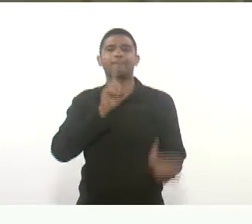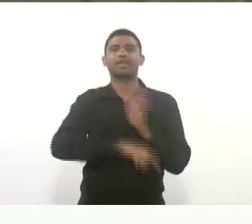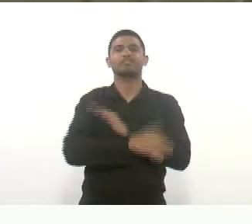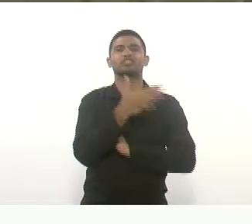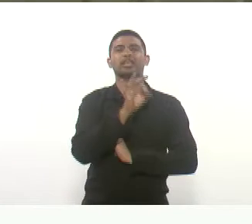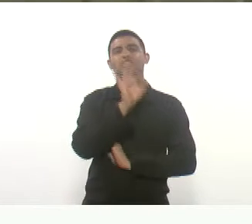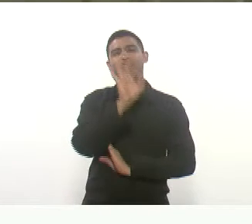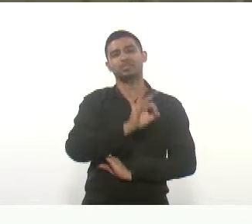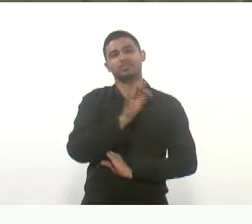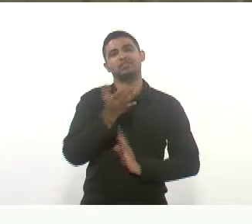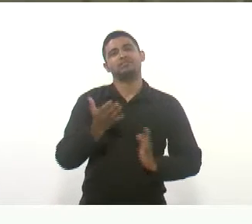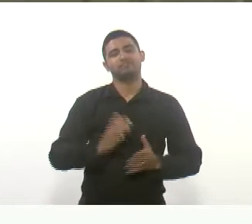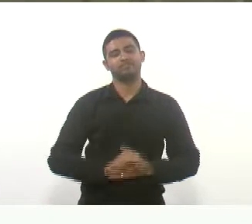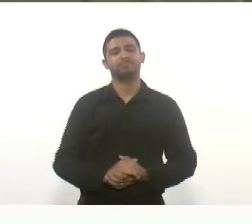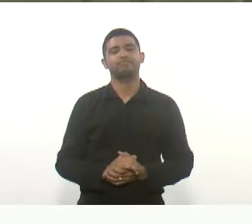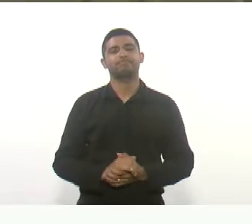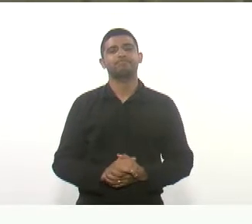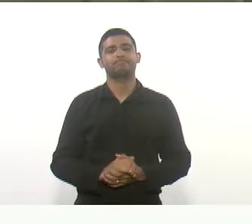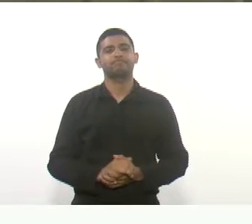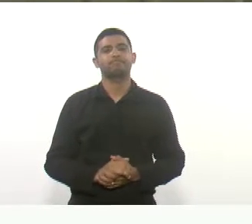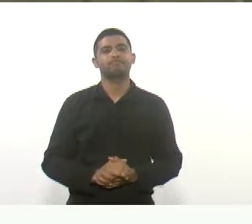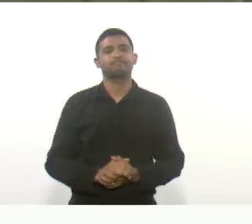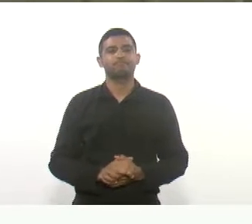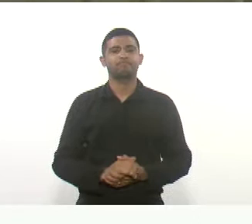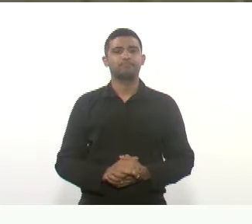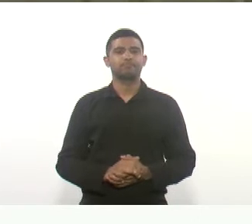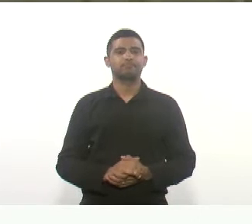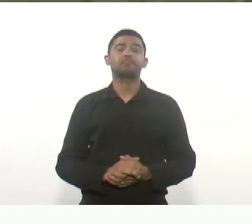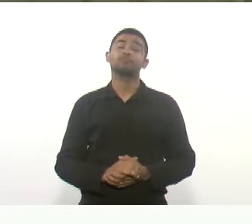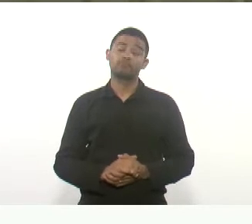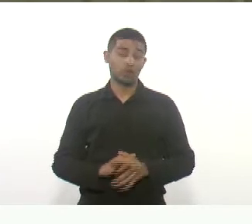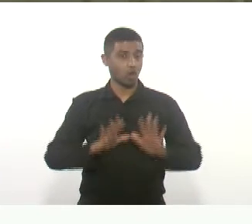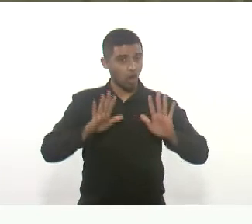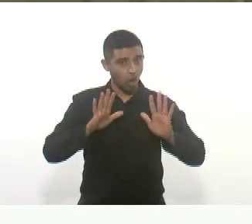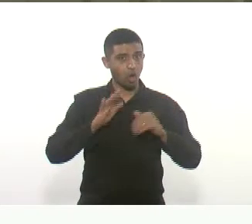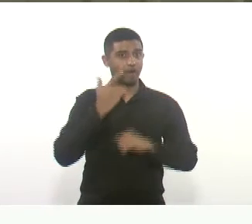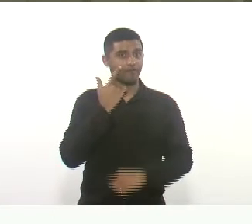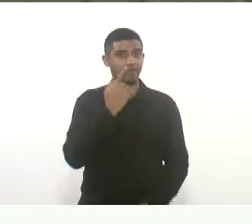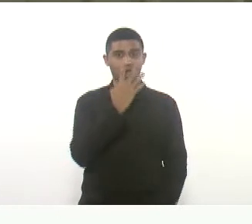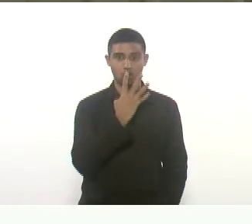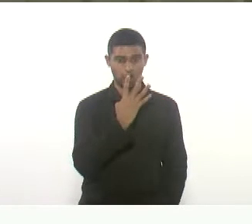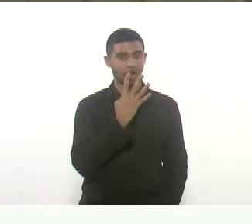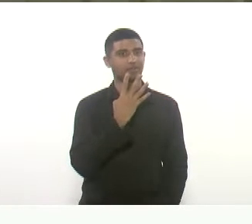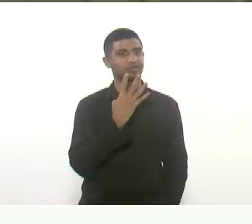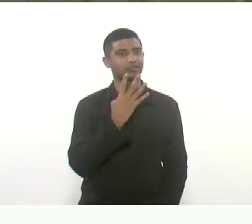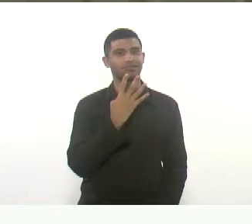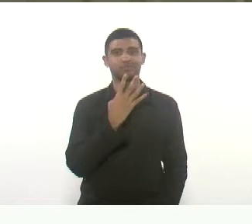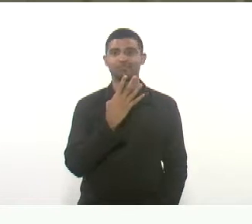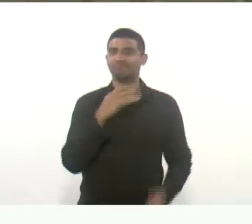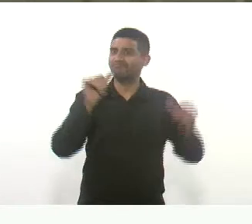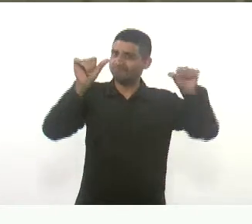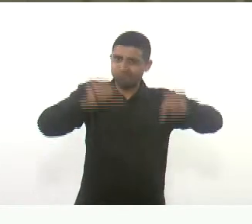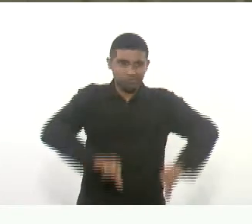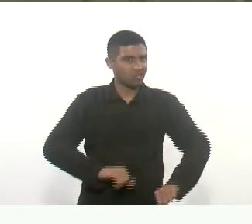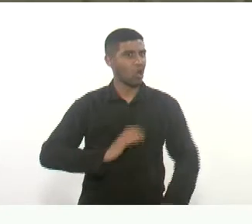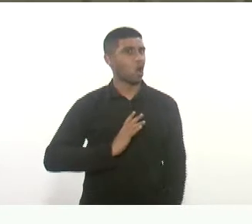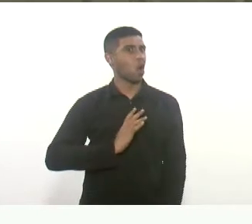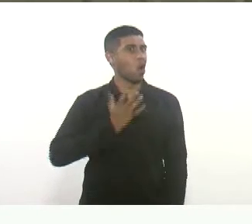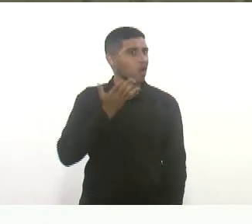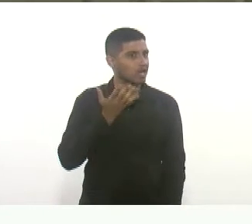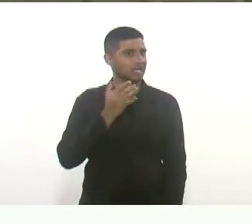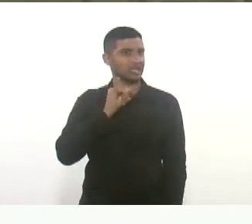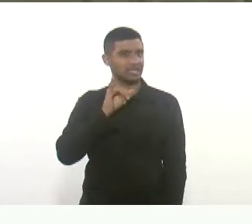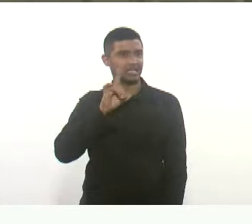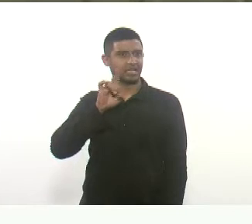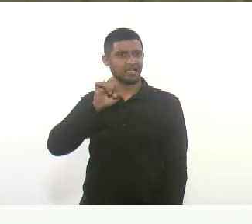10%. Tá? Então, assim, não é necessariamente... E claro que, gente, 4,2 é péssimo, tá? IDEBs péssimos. Não